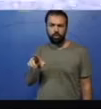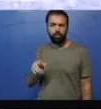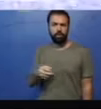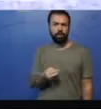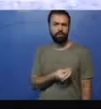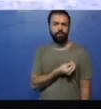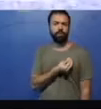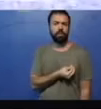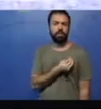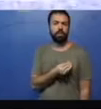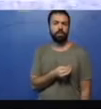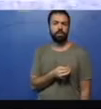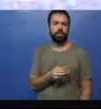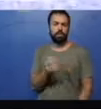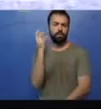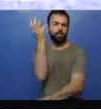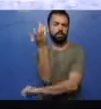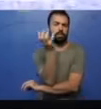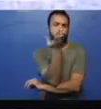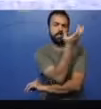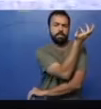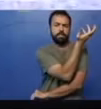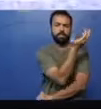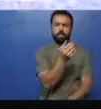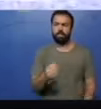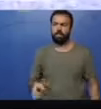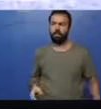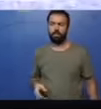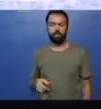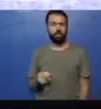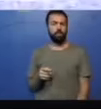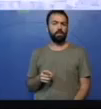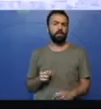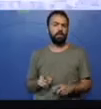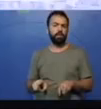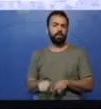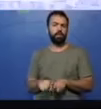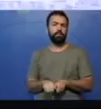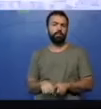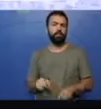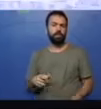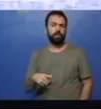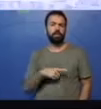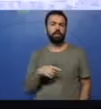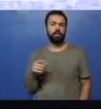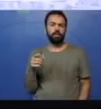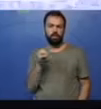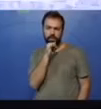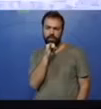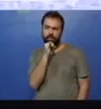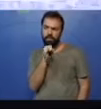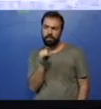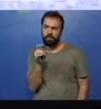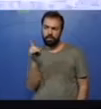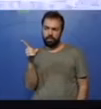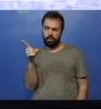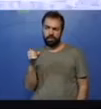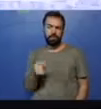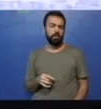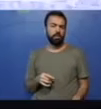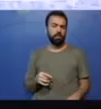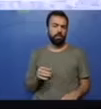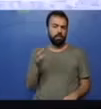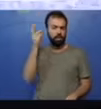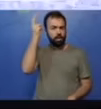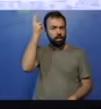Falando ainda de híbridos, mais comum, nós temos, por exemplo, o cruzamento da jumenta com o cavalo. São espécies diferentes. E por